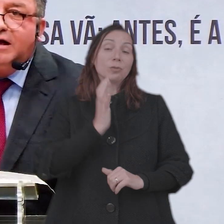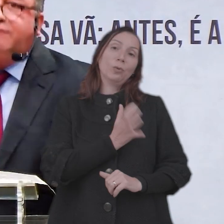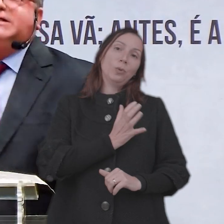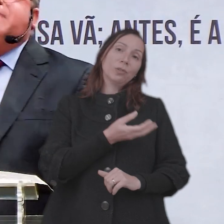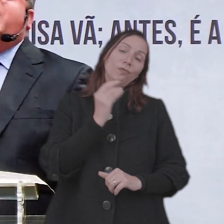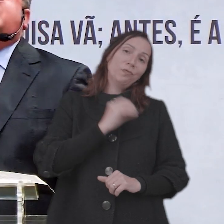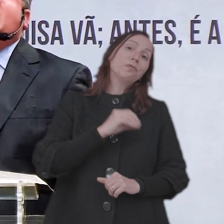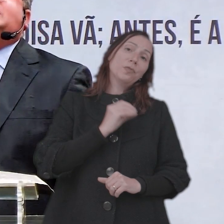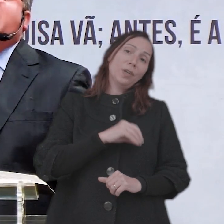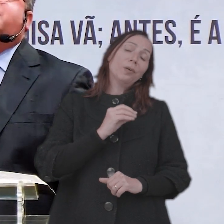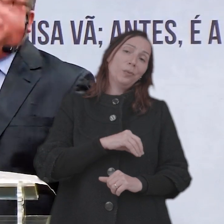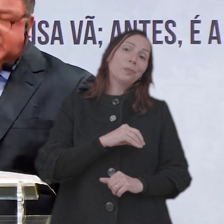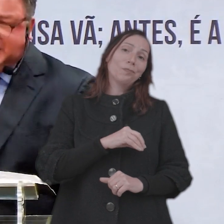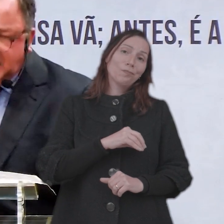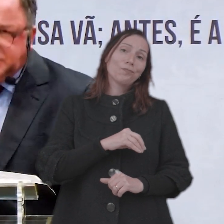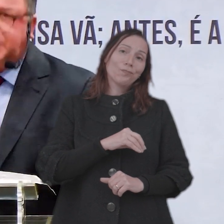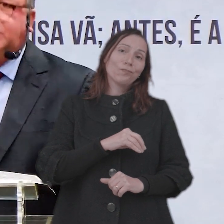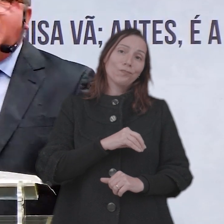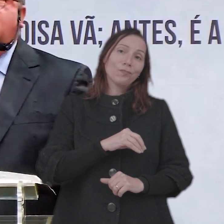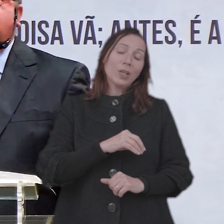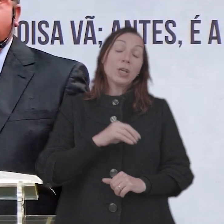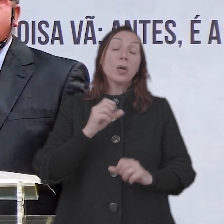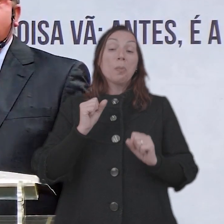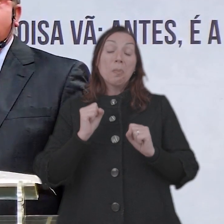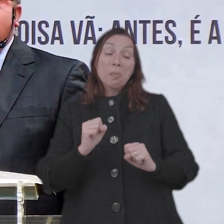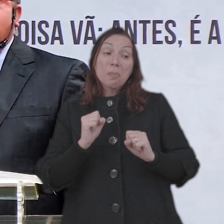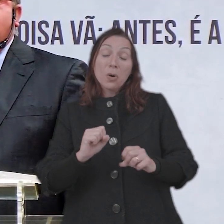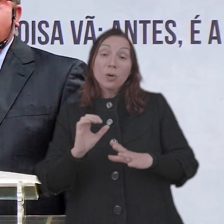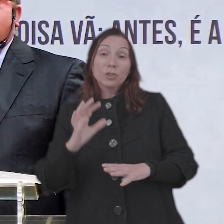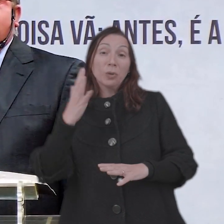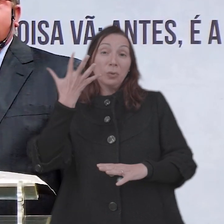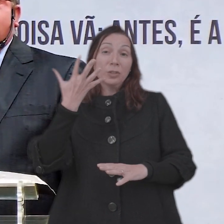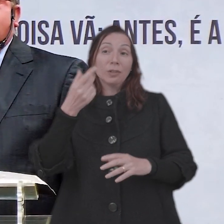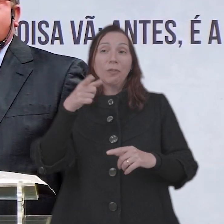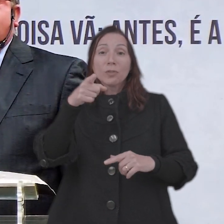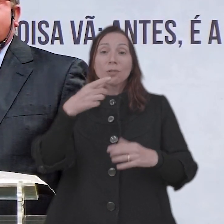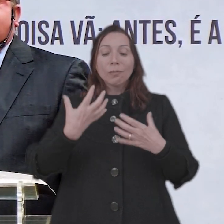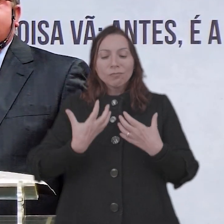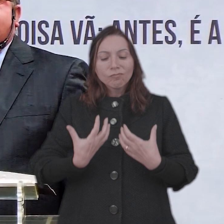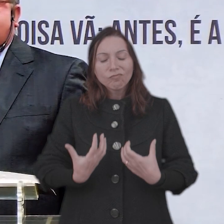enfraquecido. Você pode passar por um desânimo espiritual.